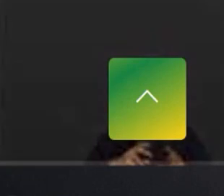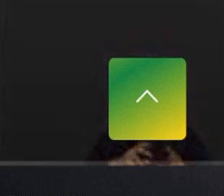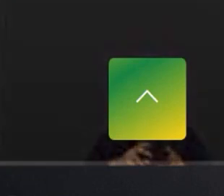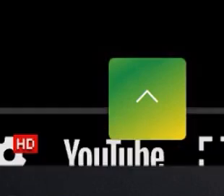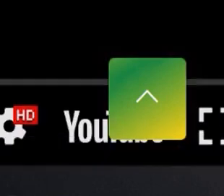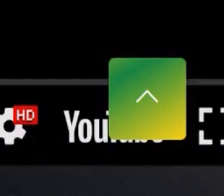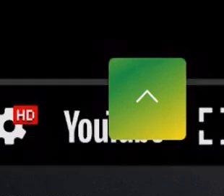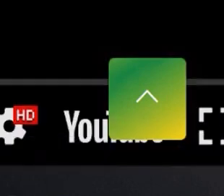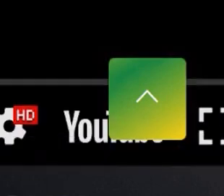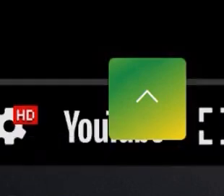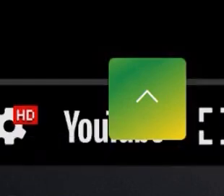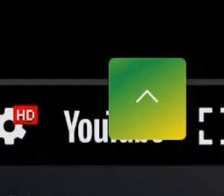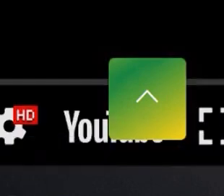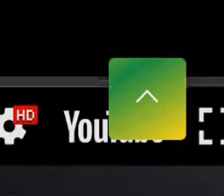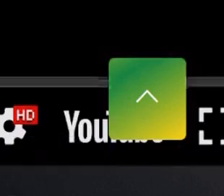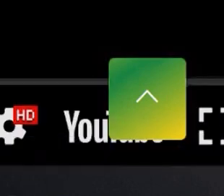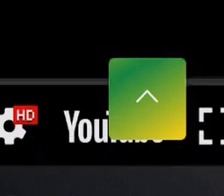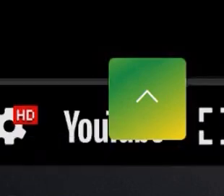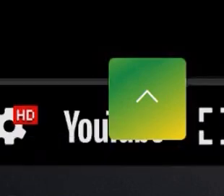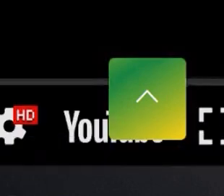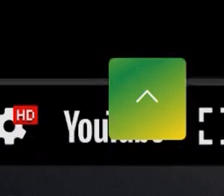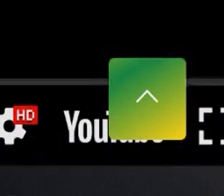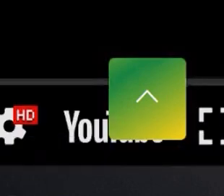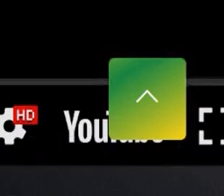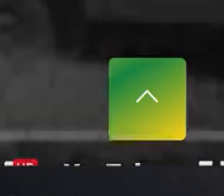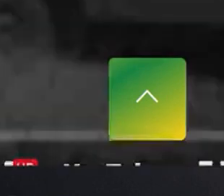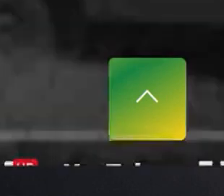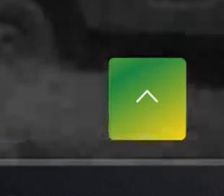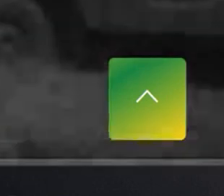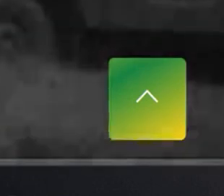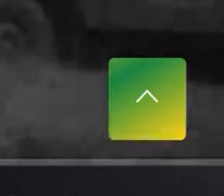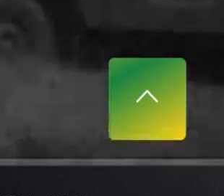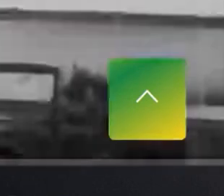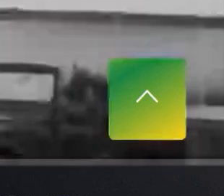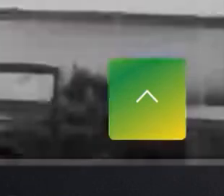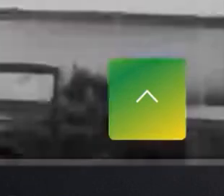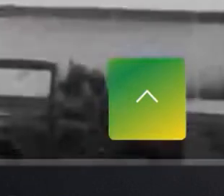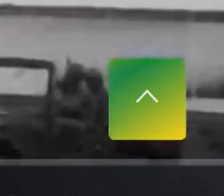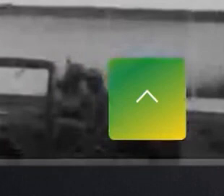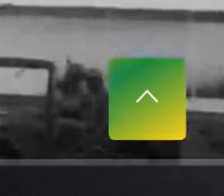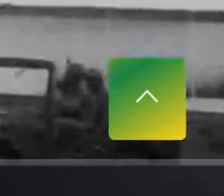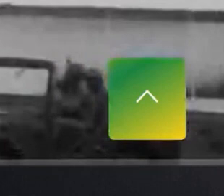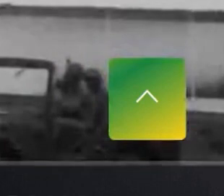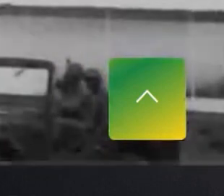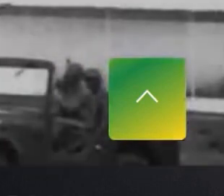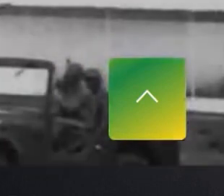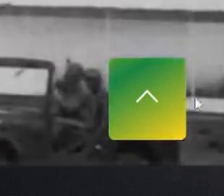trechinho aqui porque é TV pública, então eu posso mostrar aqui para vocês. Olha que bacana.